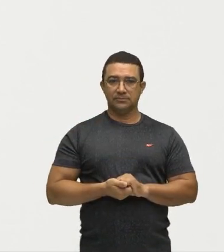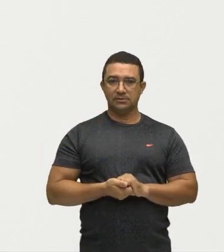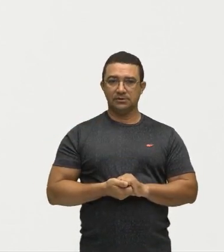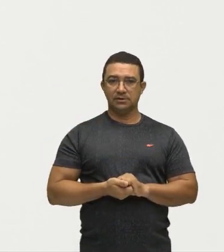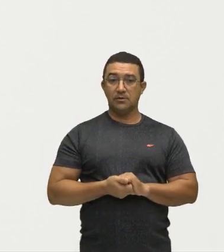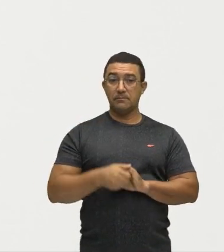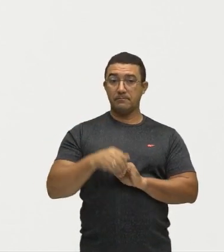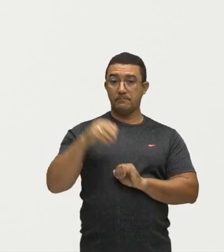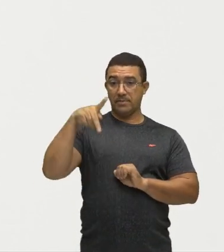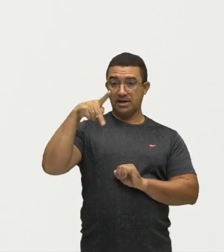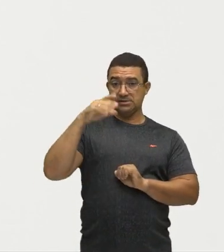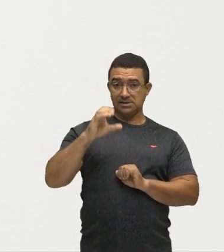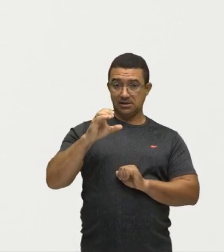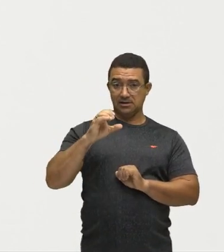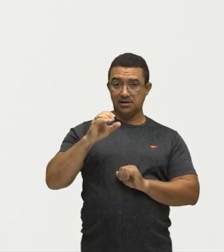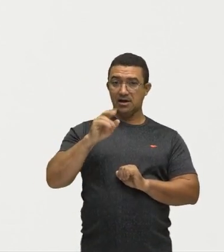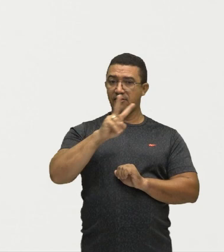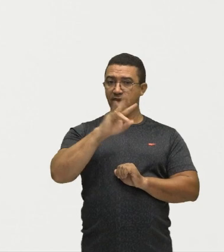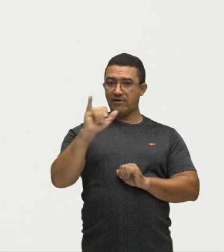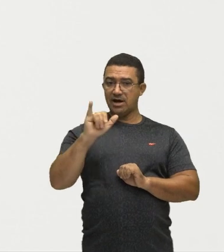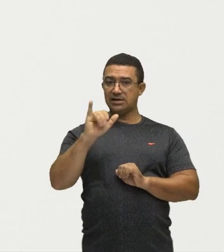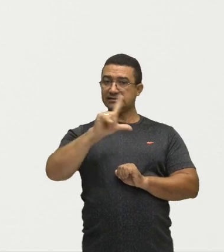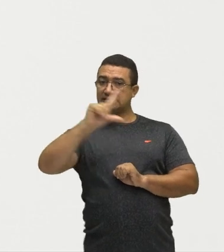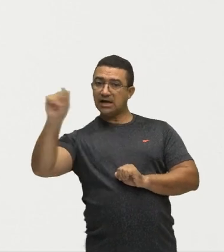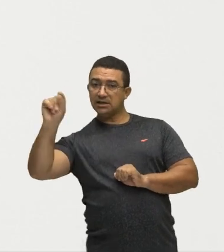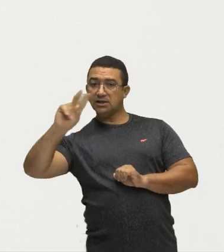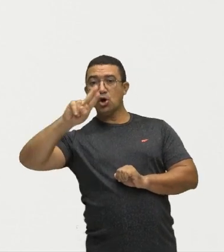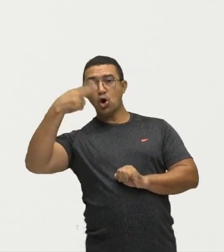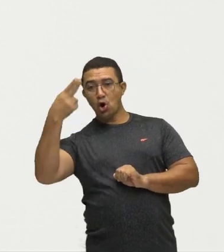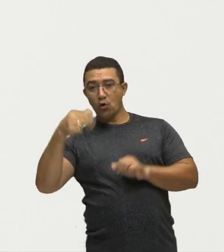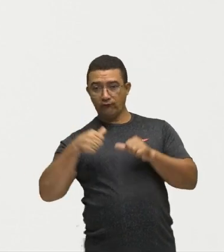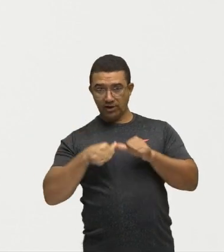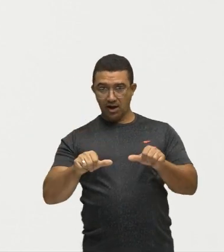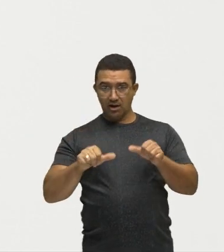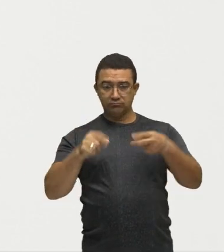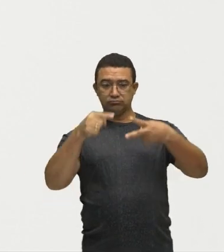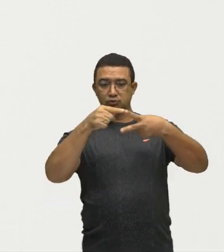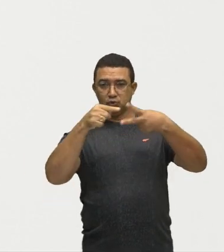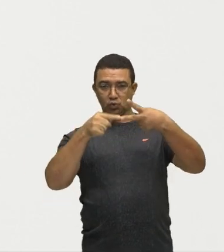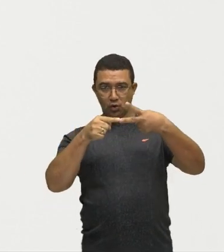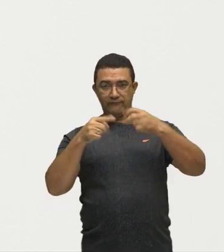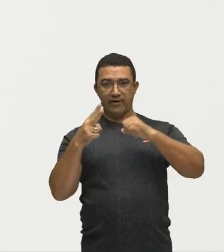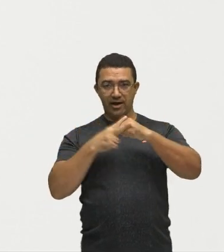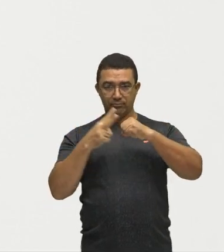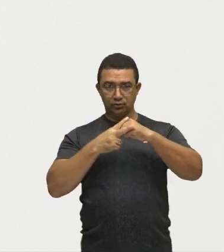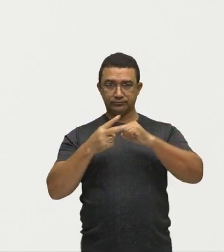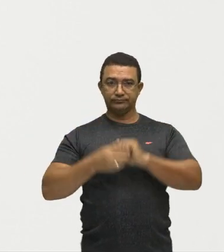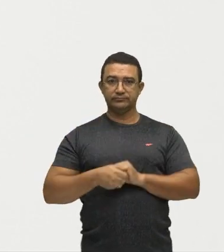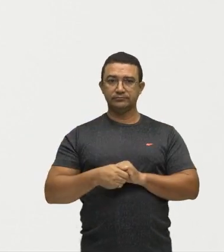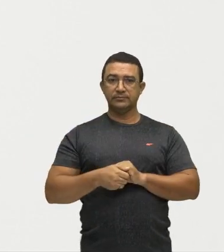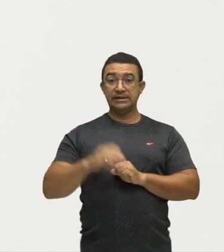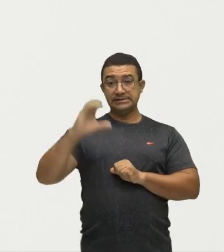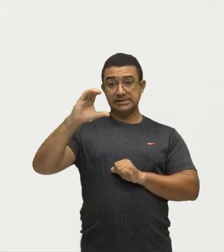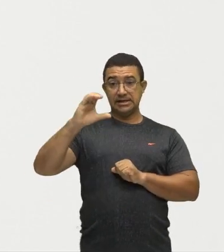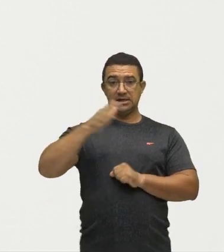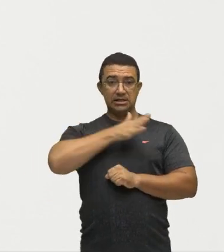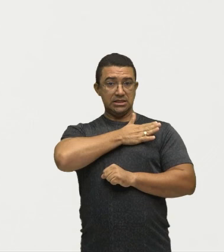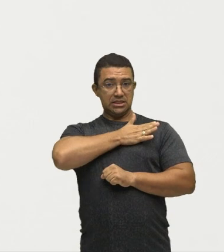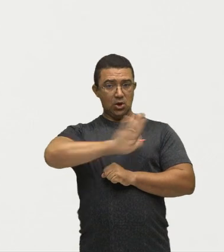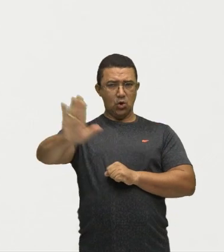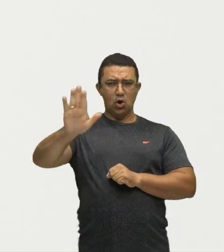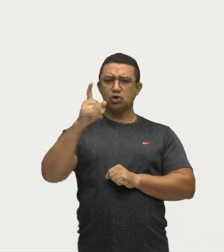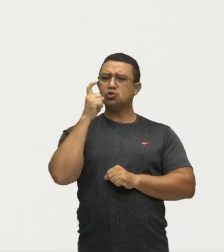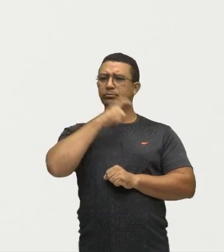aqui a locução, ou vai ficar em casa? Muito bem, período composto. Não gosto de mentiras.